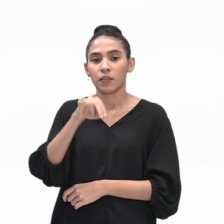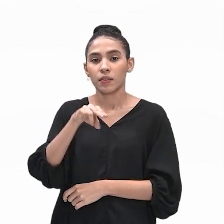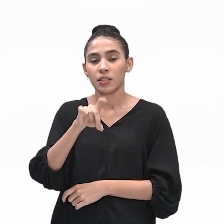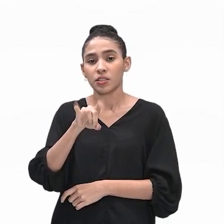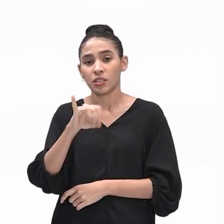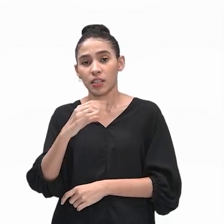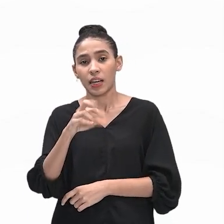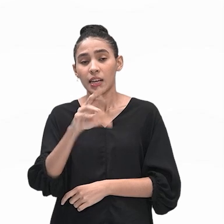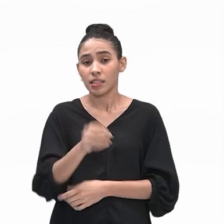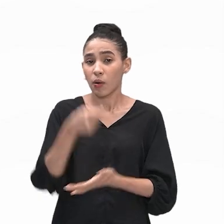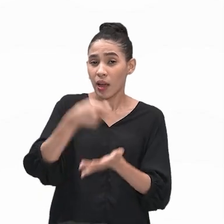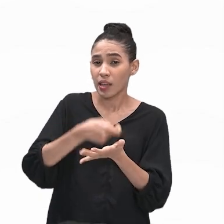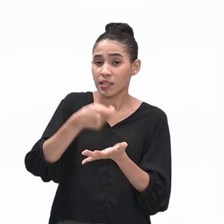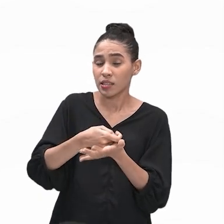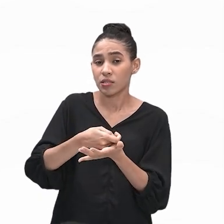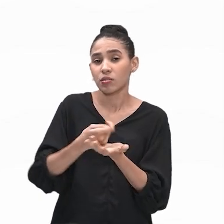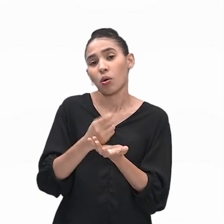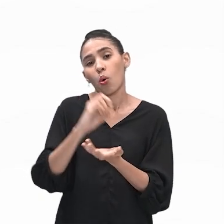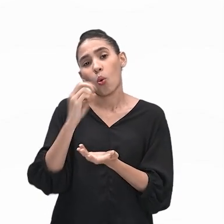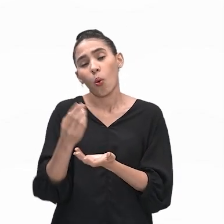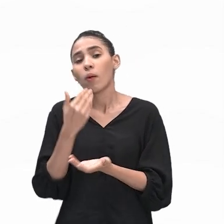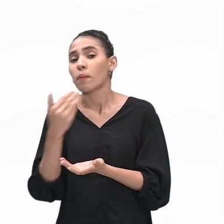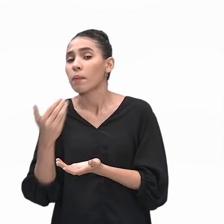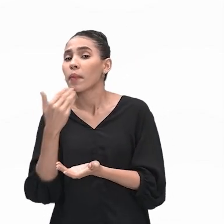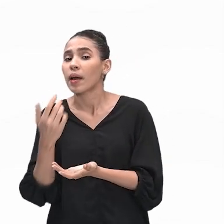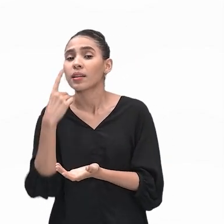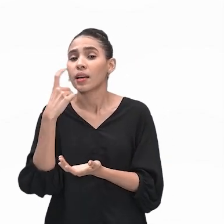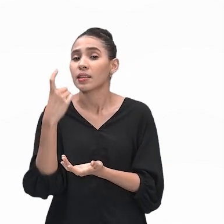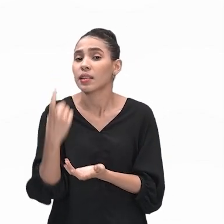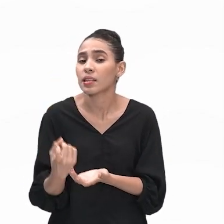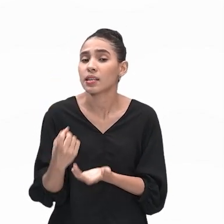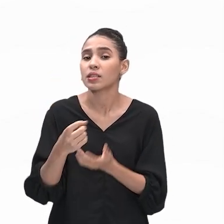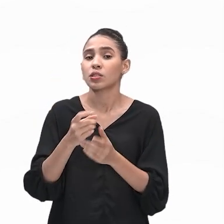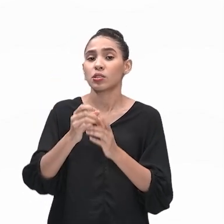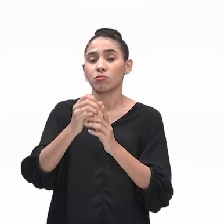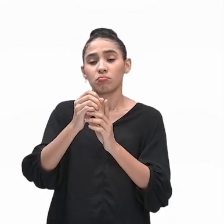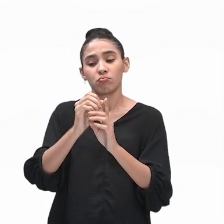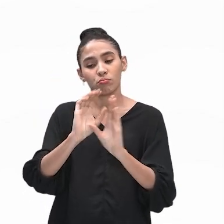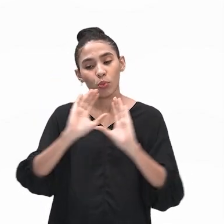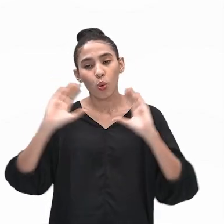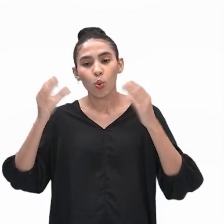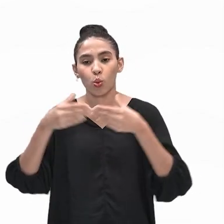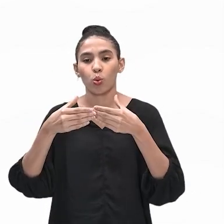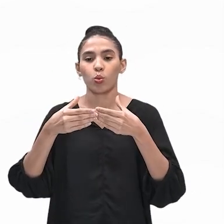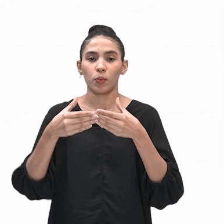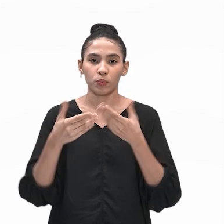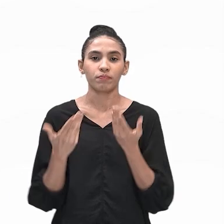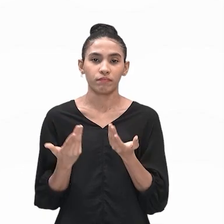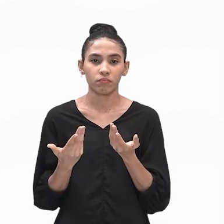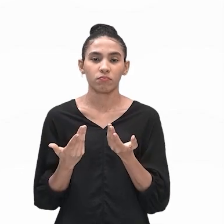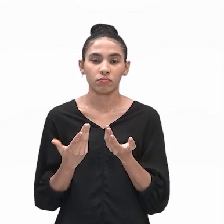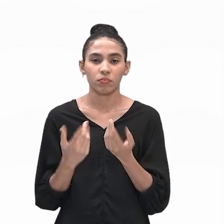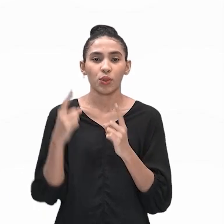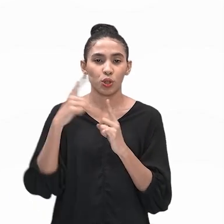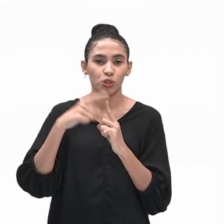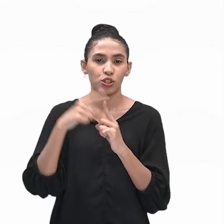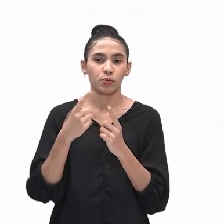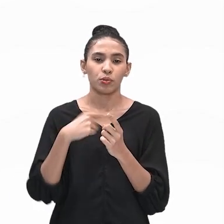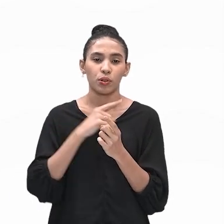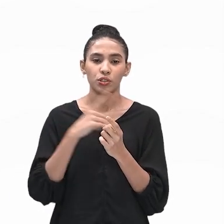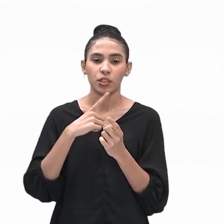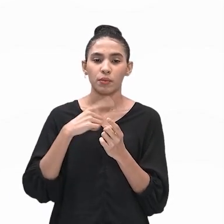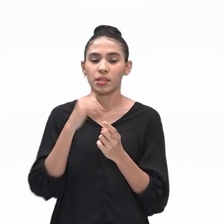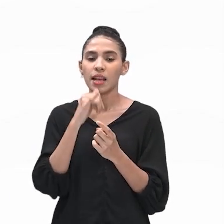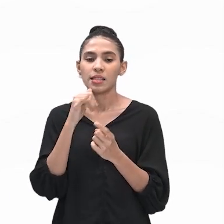cobram publicamente algo de interesse coletivo. Nessa modalidade, temos os seguintes